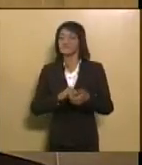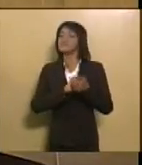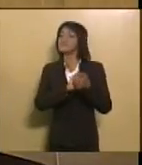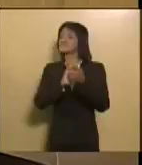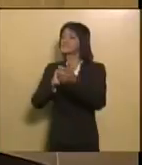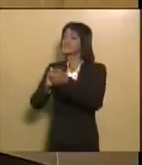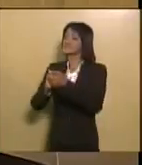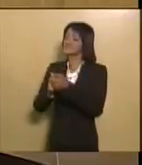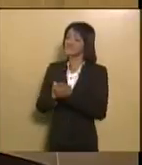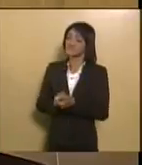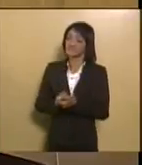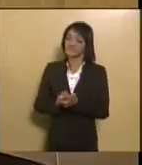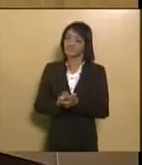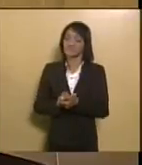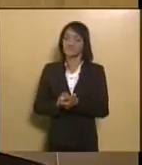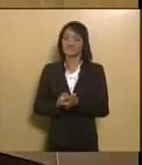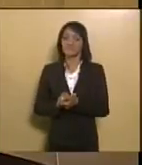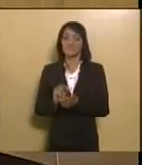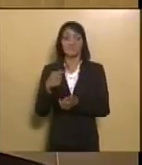todos nós